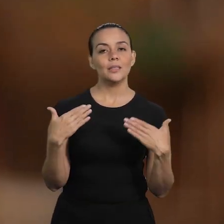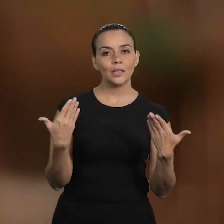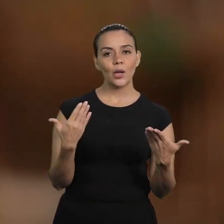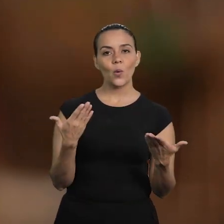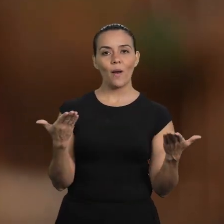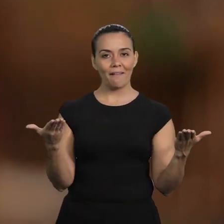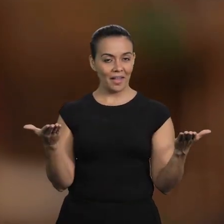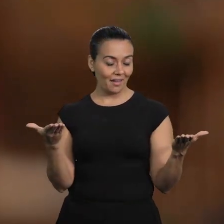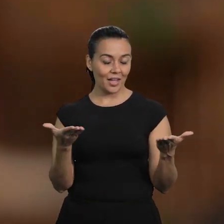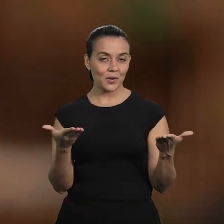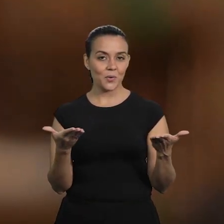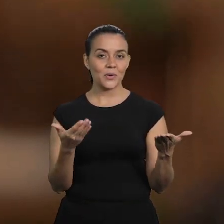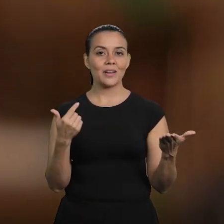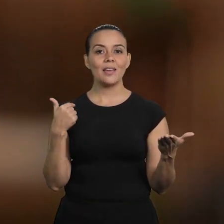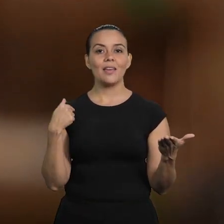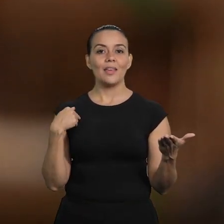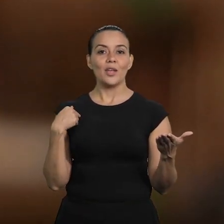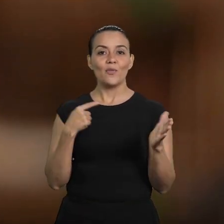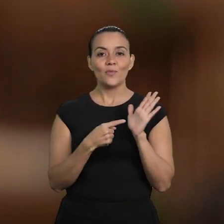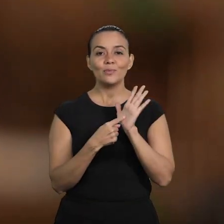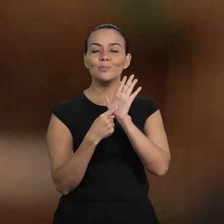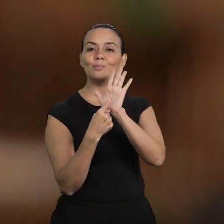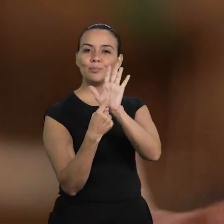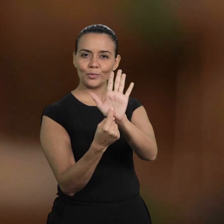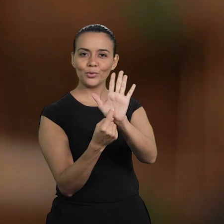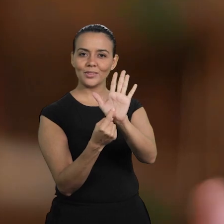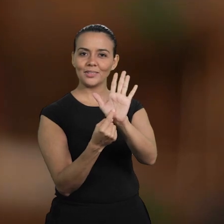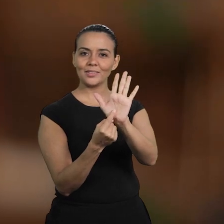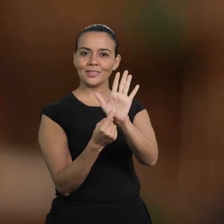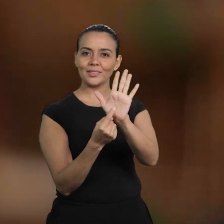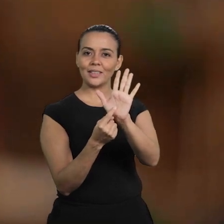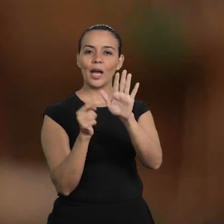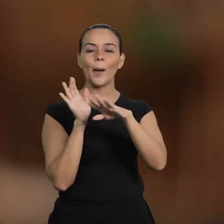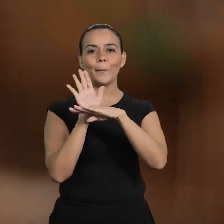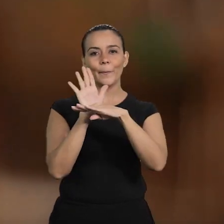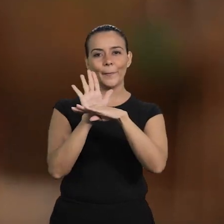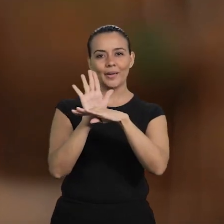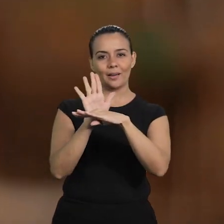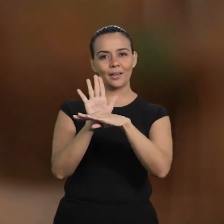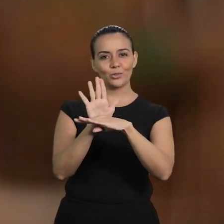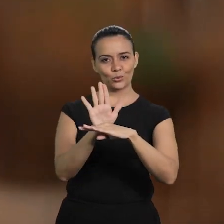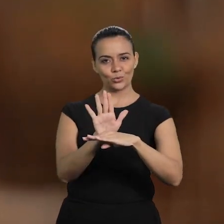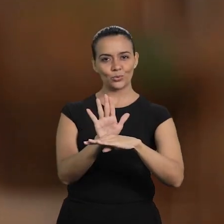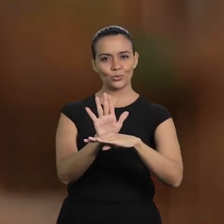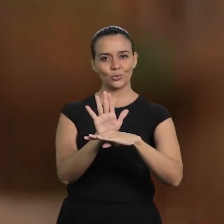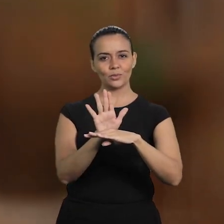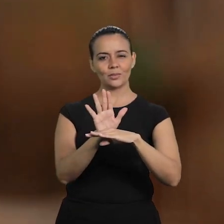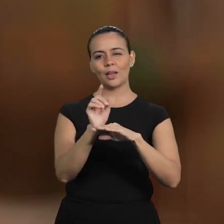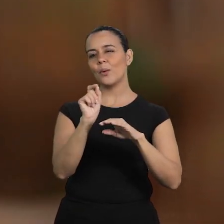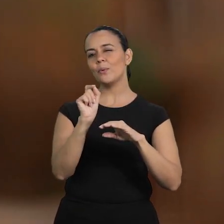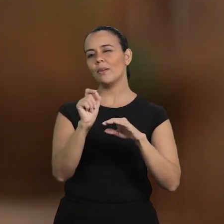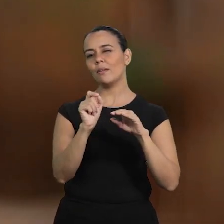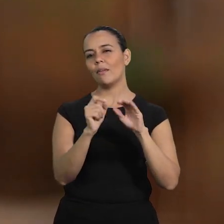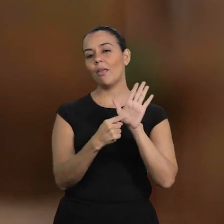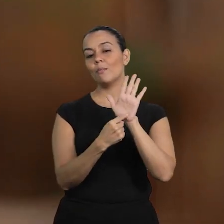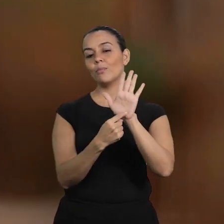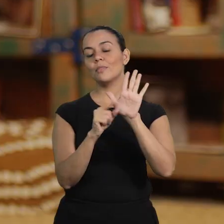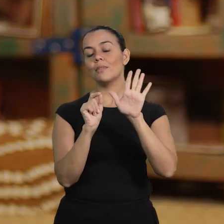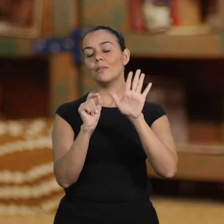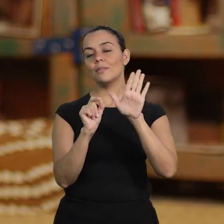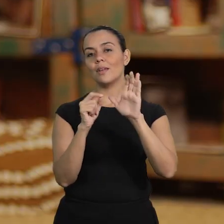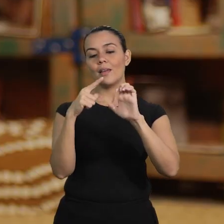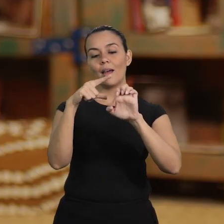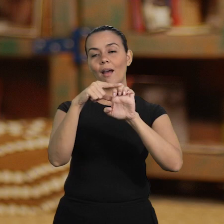que um ator fundamental que a gente viu se fortalecer nos últimos anos é o empreendedor